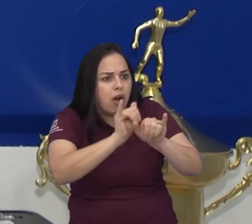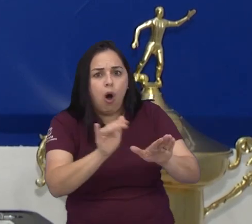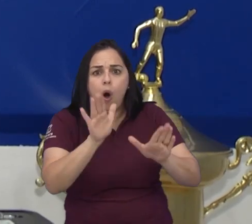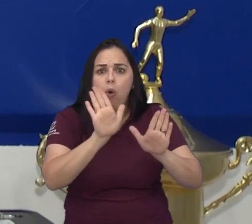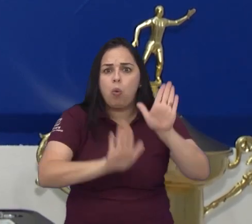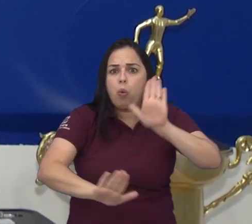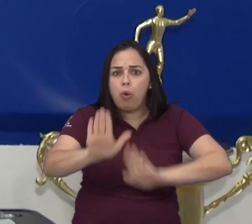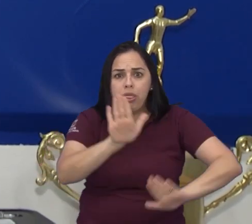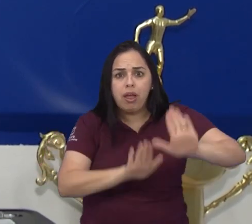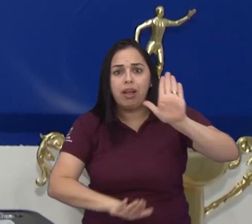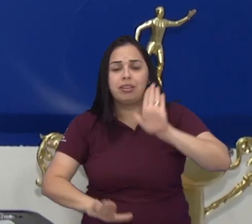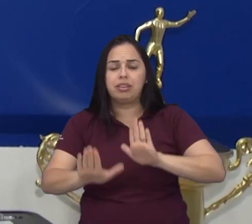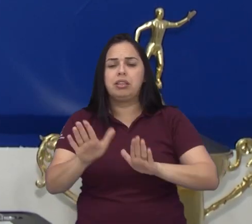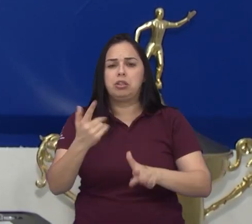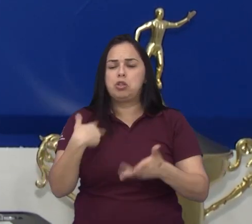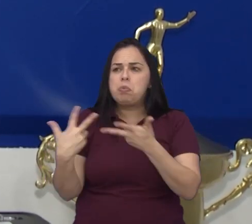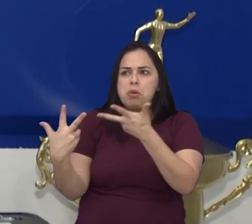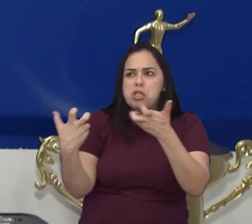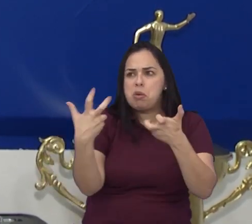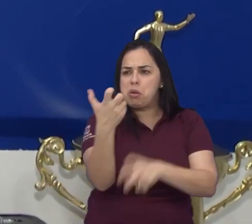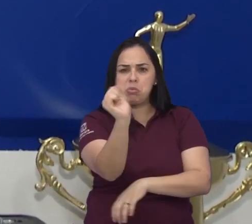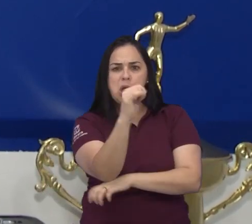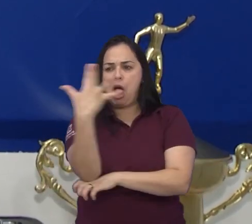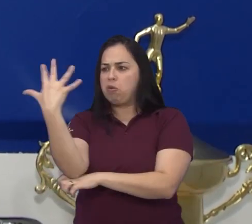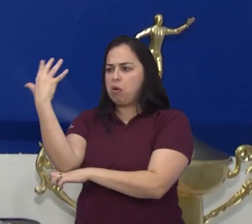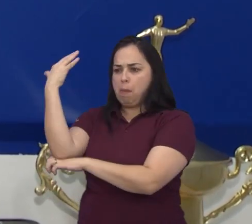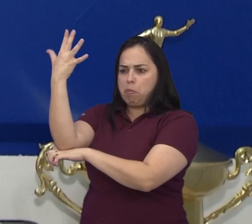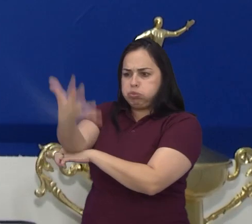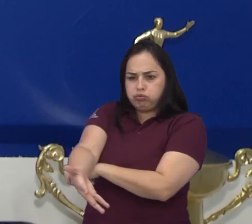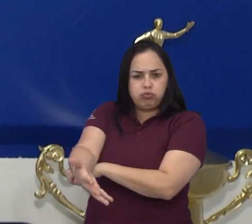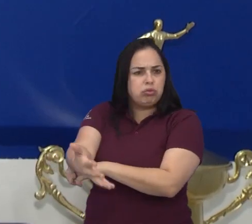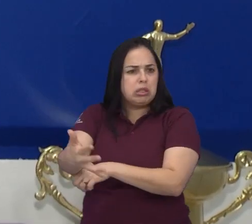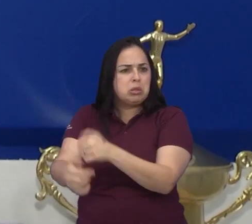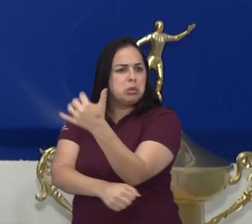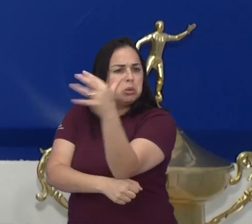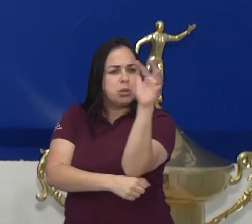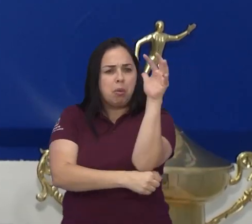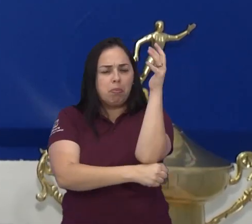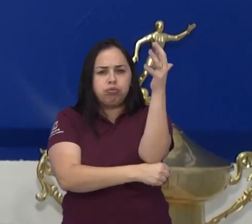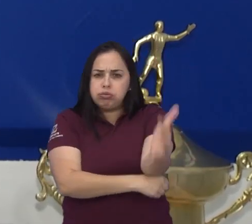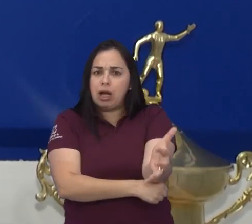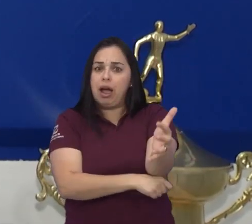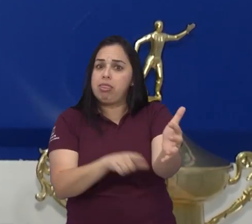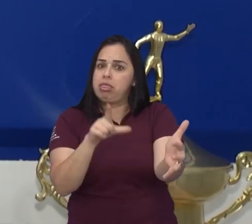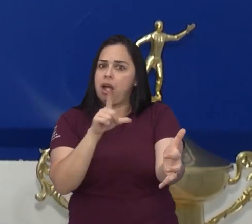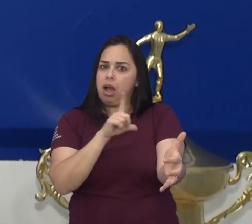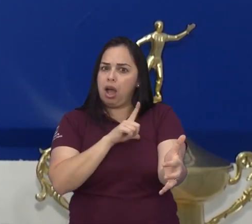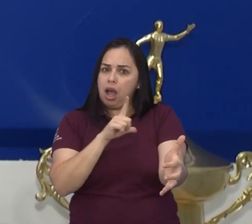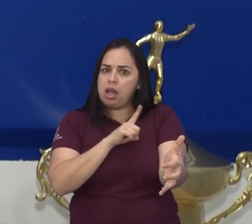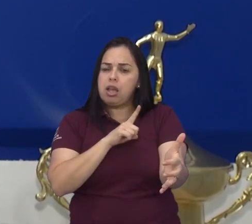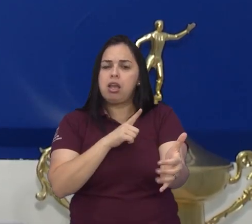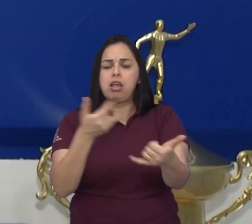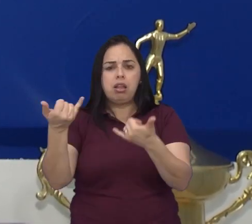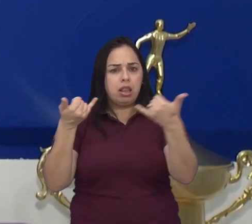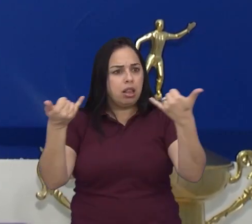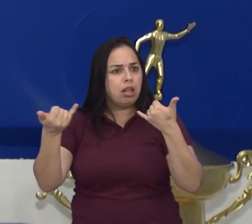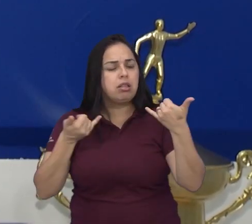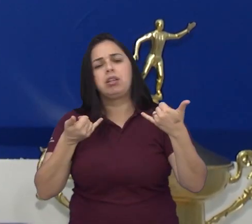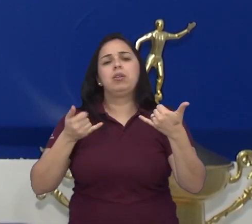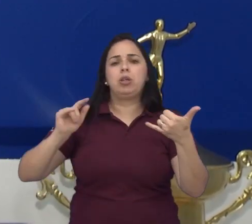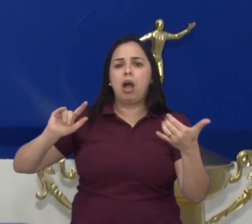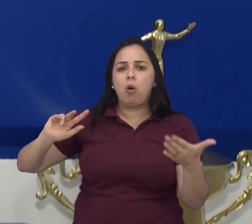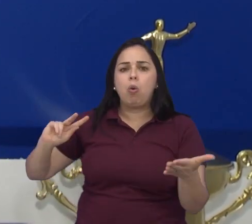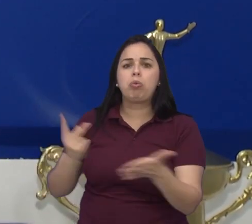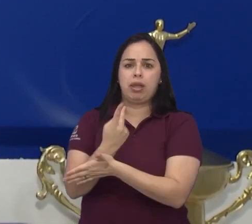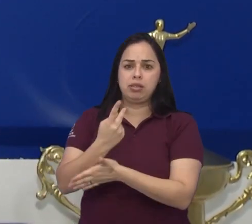né? A gente vê aí várias árvores que caem aí na cidade, aí, né? Temos relatos aí, né,